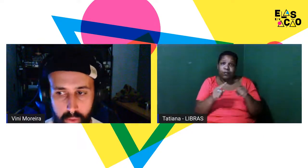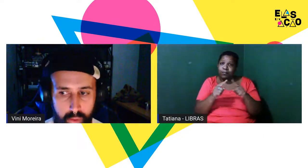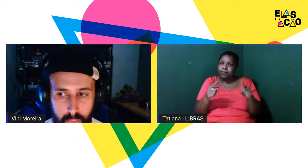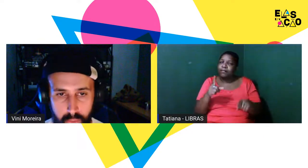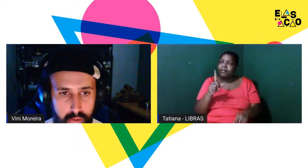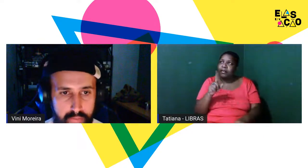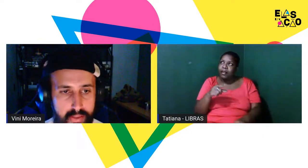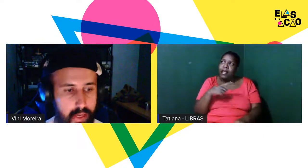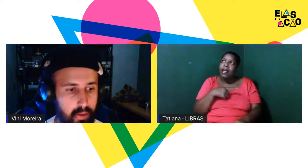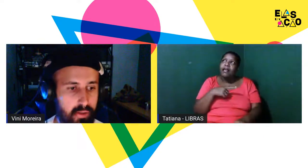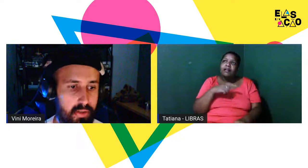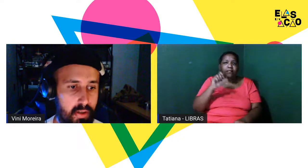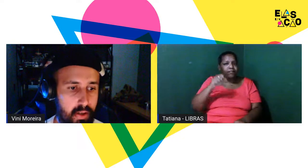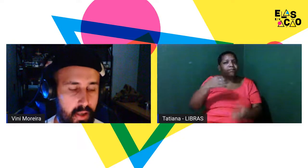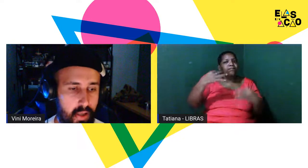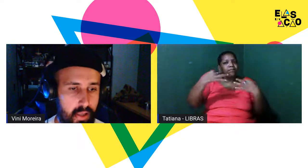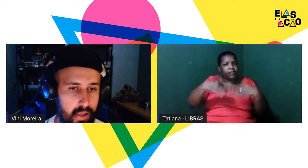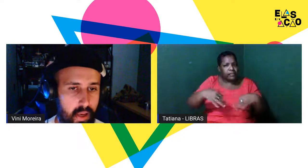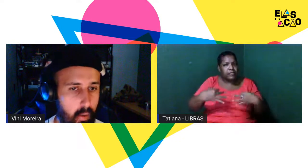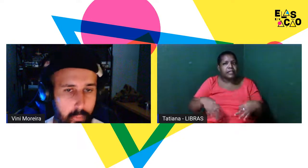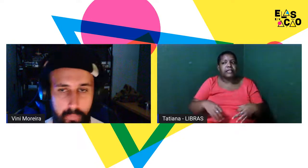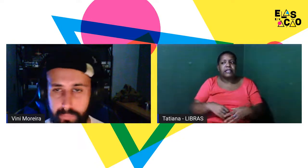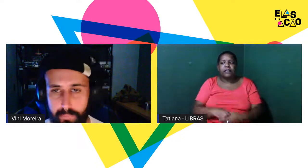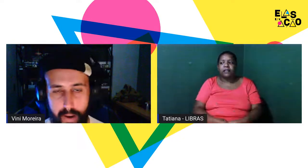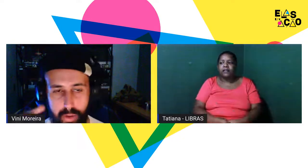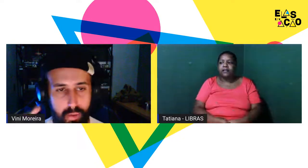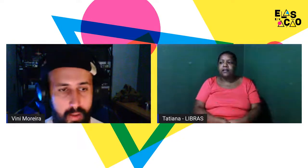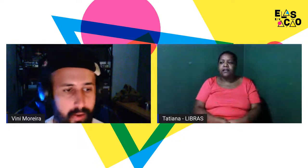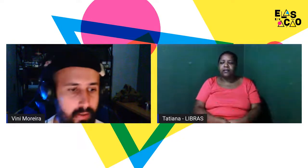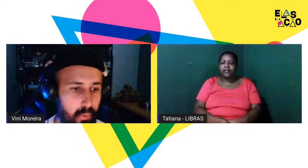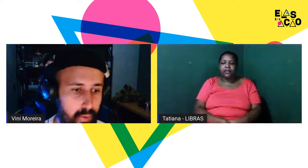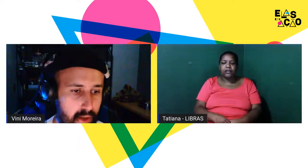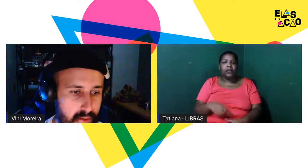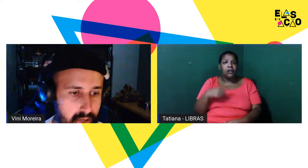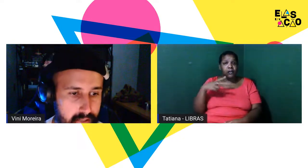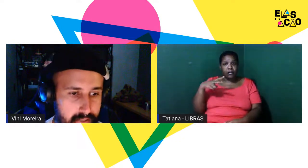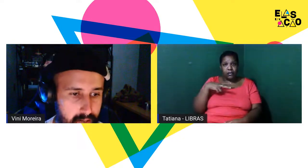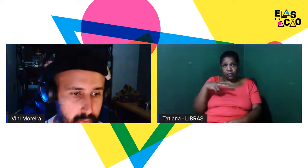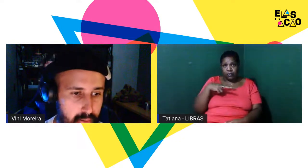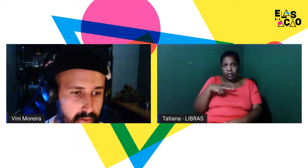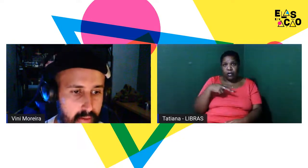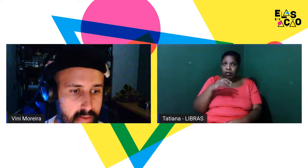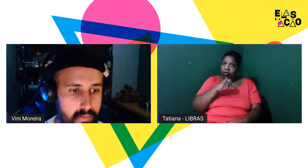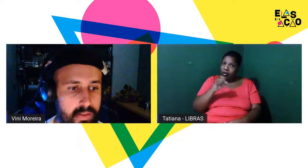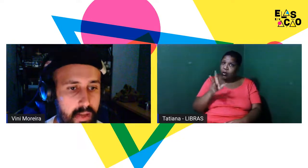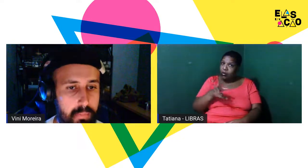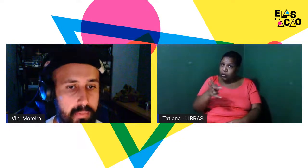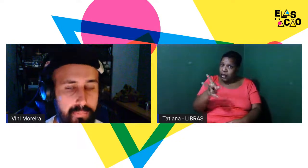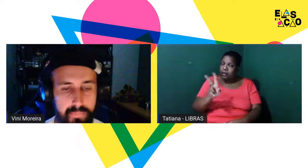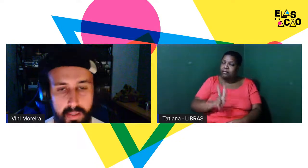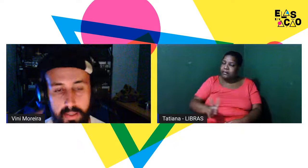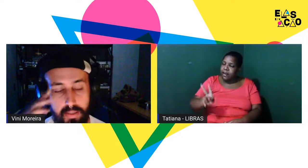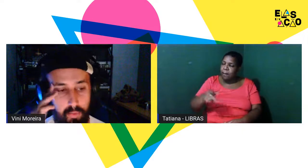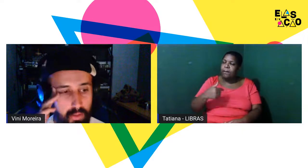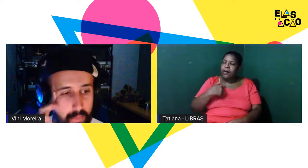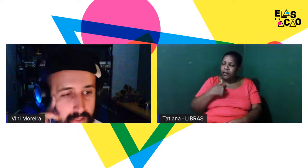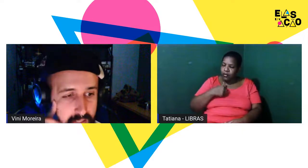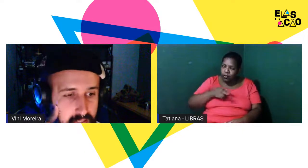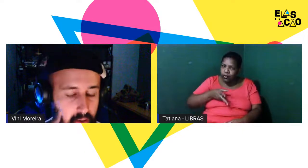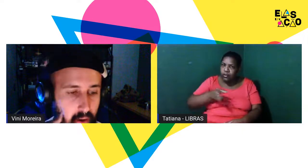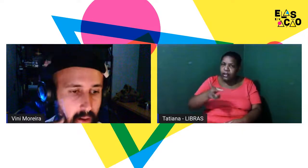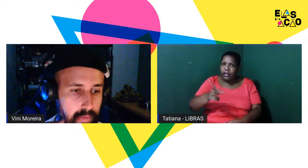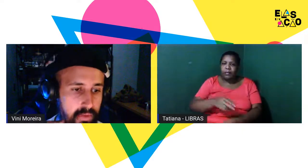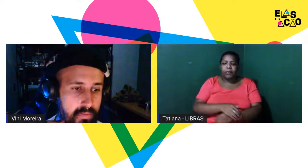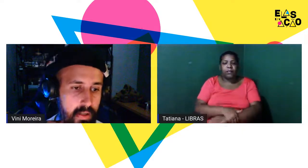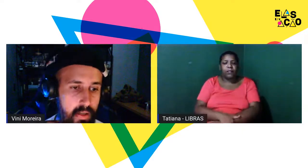ela é muito muito muito eficiente e eu passo amanhã se eu puder usar a sempre eu vou estar usando sempre você